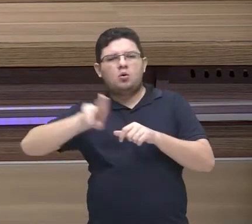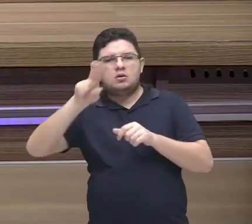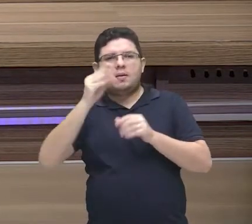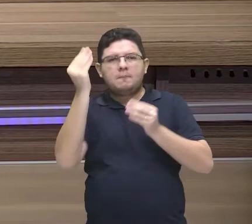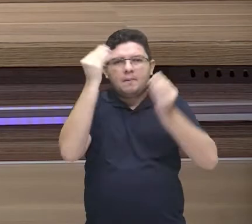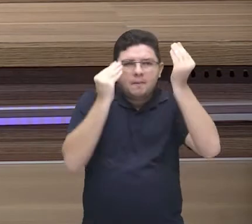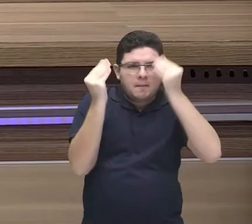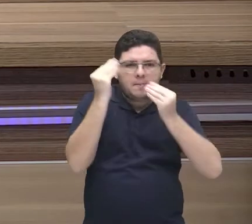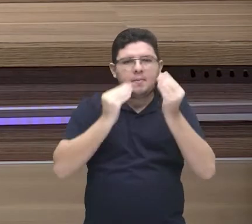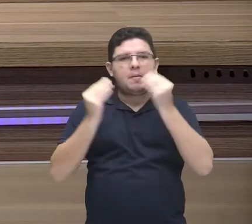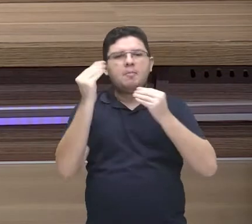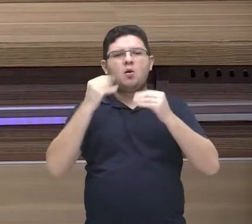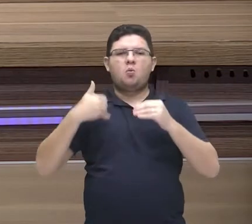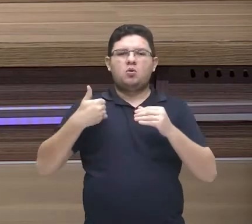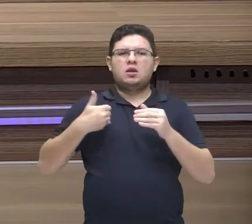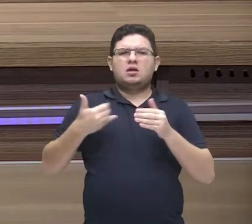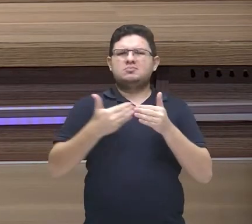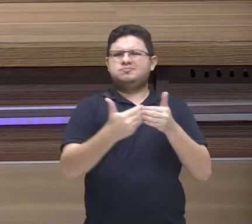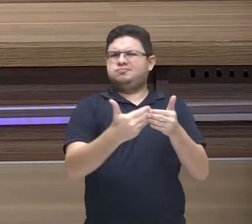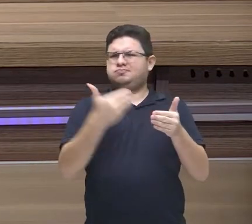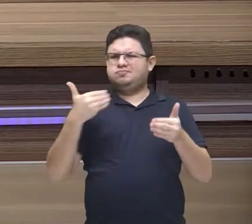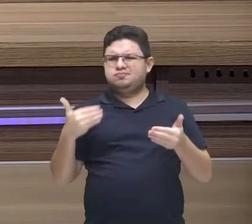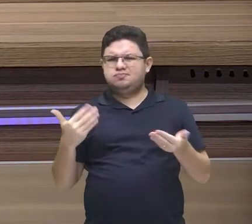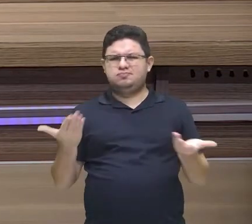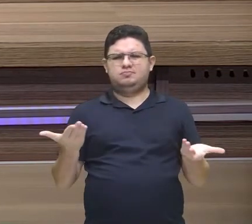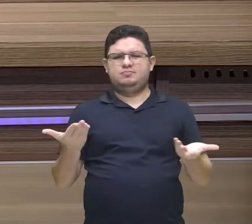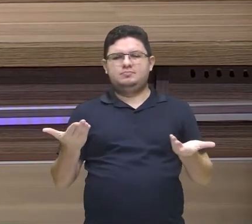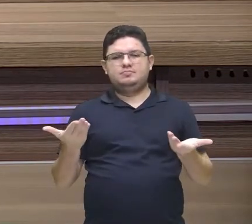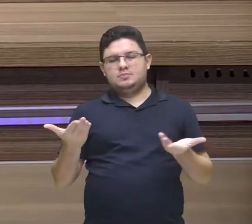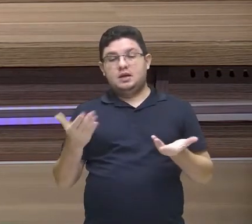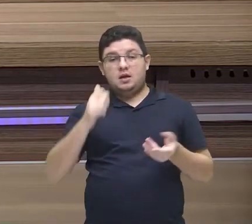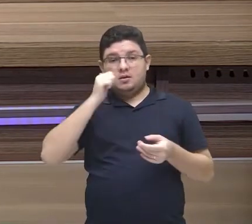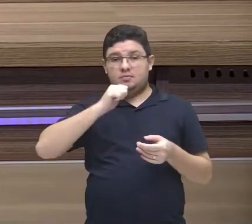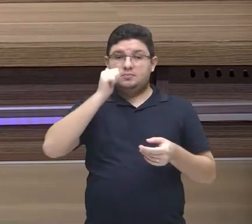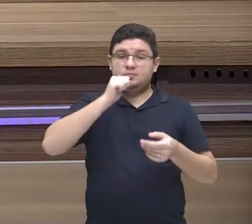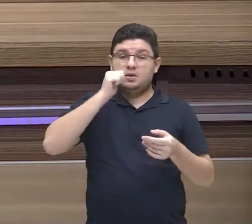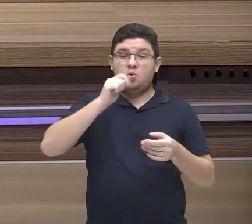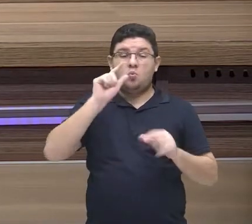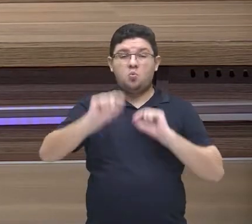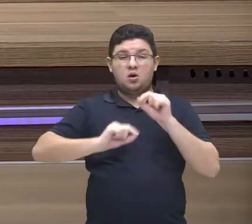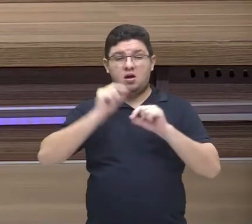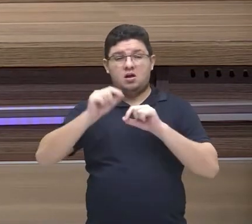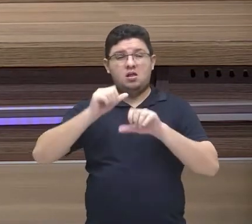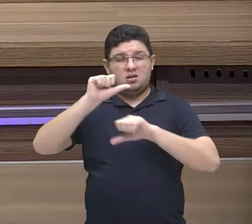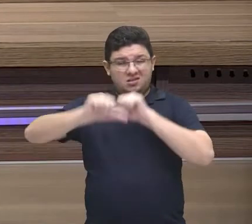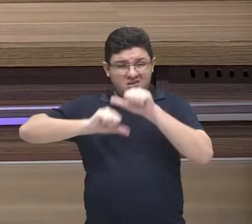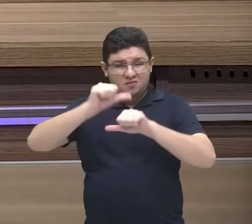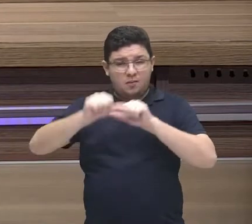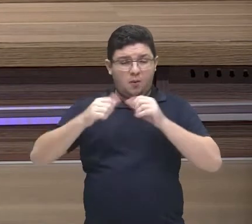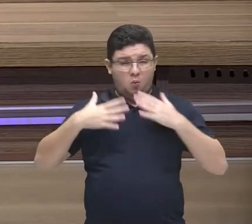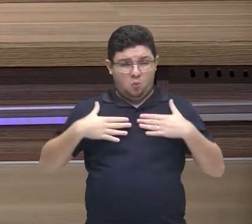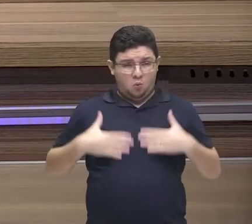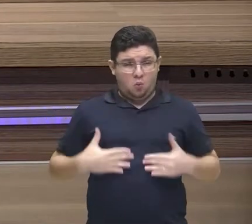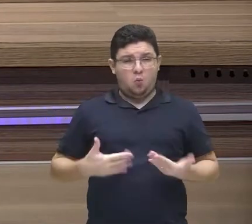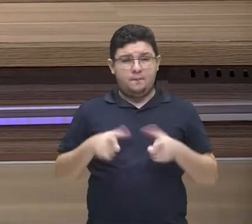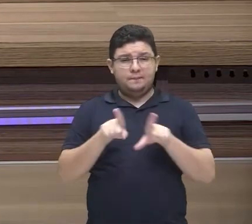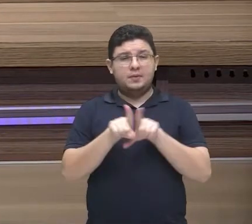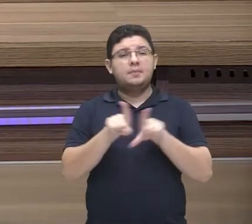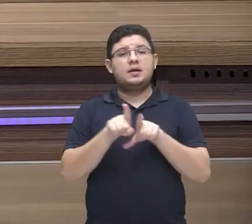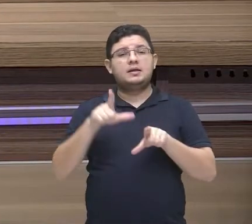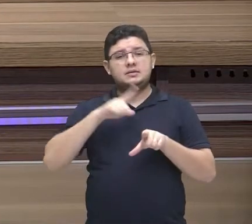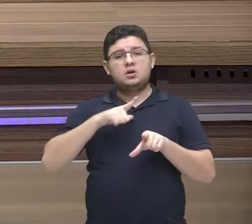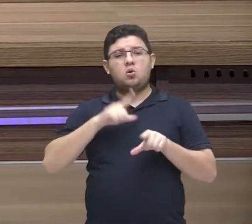essa transformação, né? E vem acima, além da transformação, vem a implantação